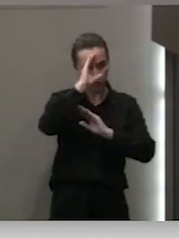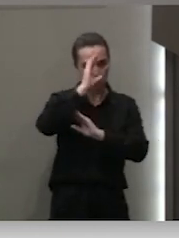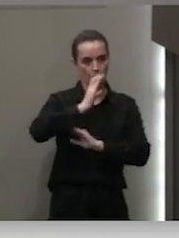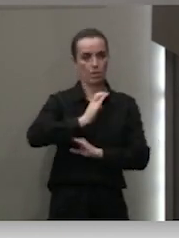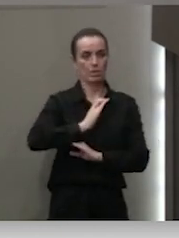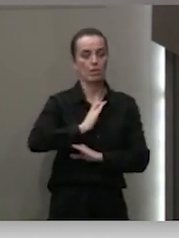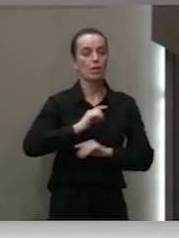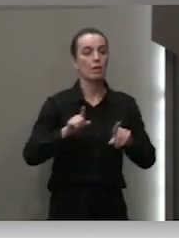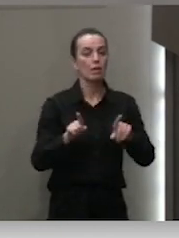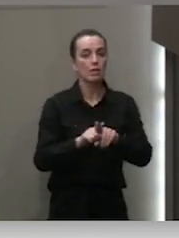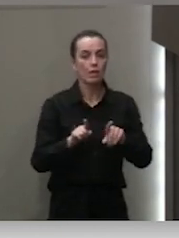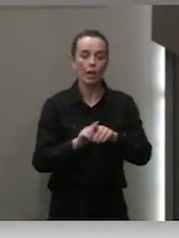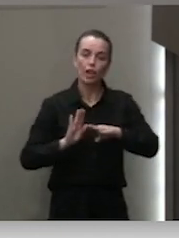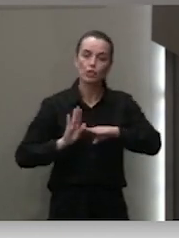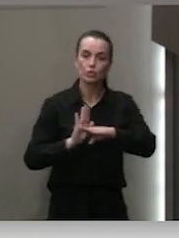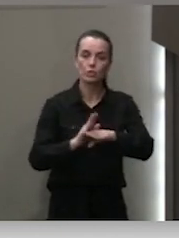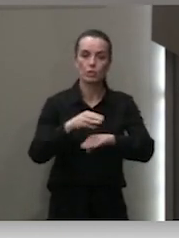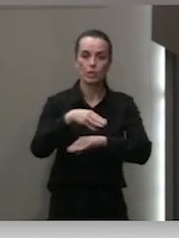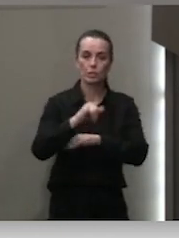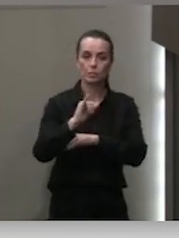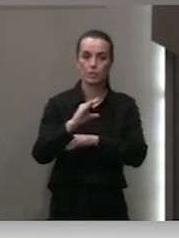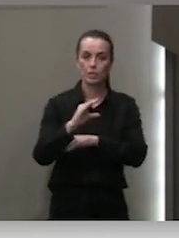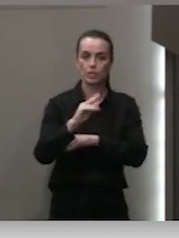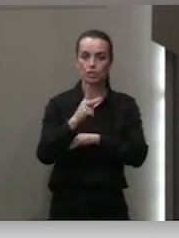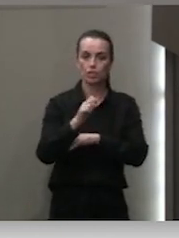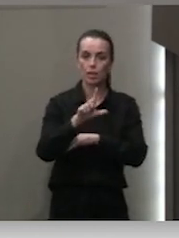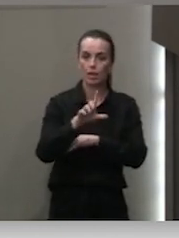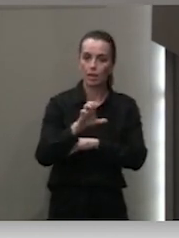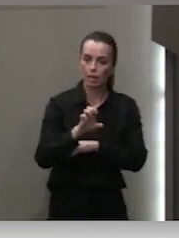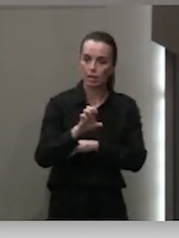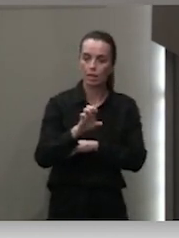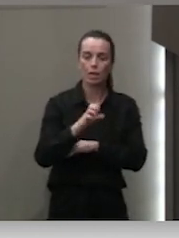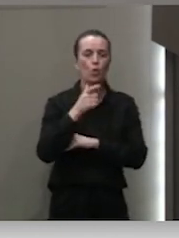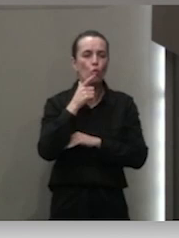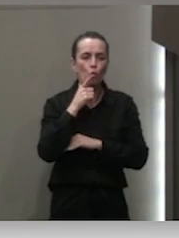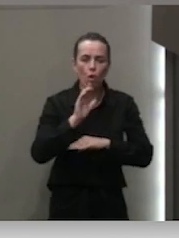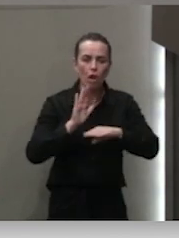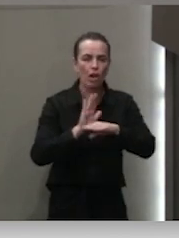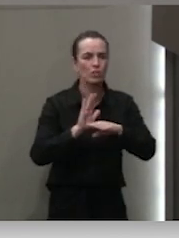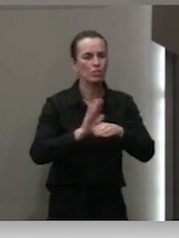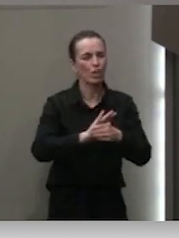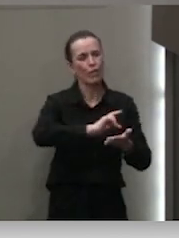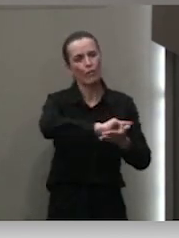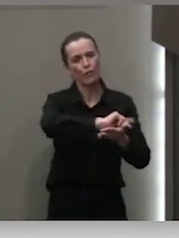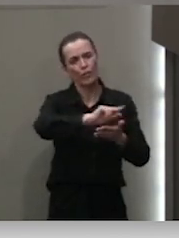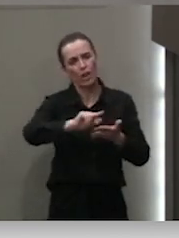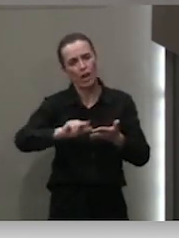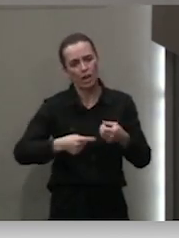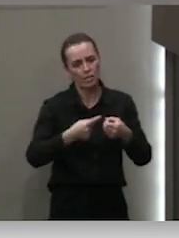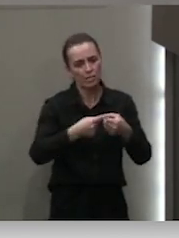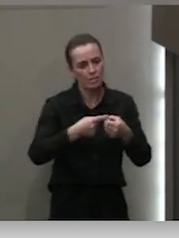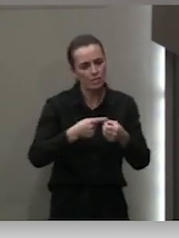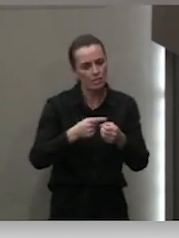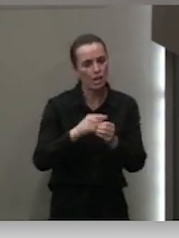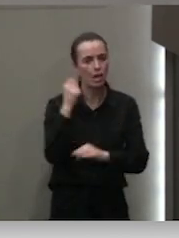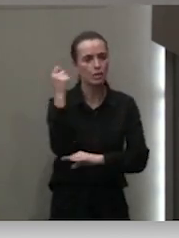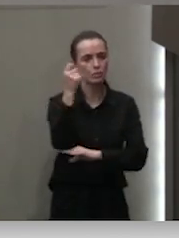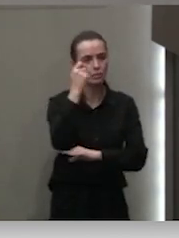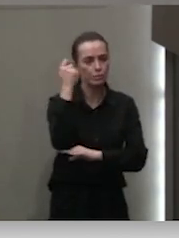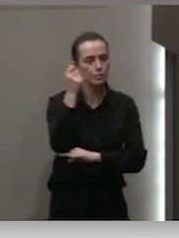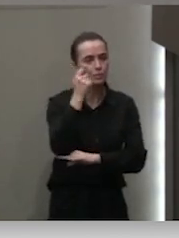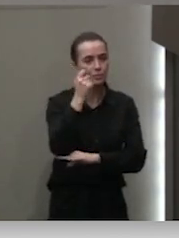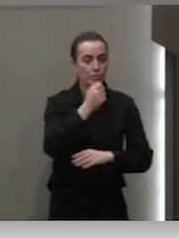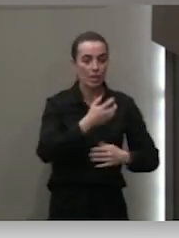aqui foi conseguido regularizar a situação de dezenas de municípios no no Rio Grande do Sul e que